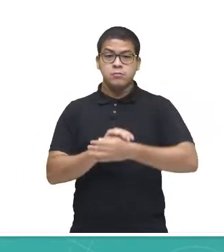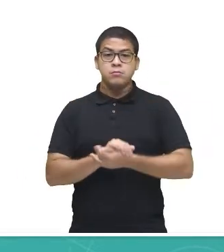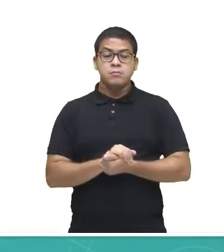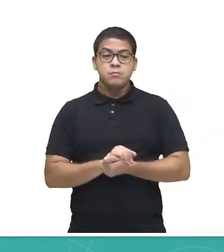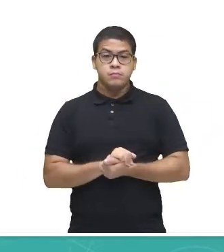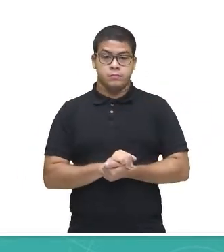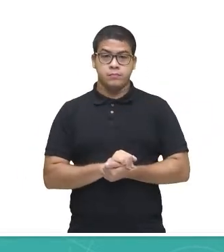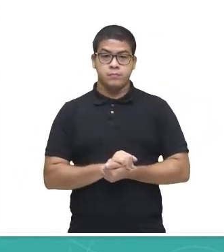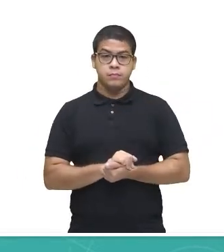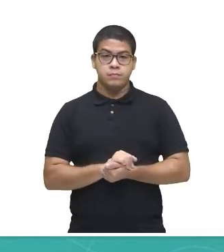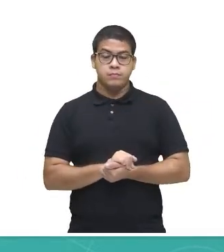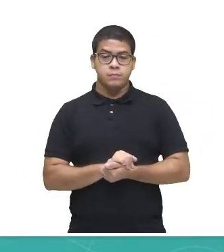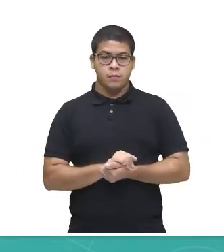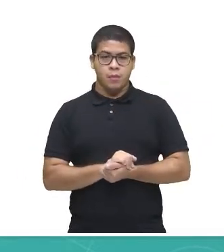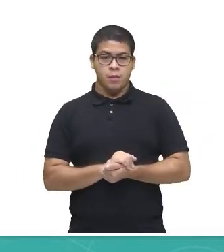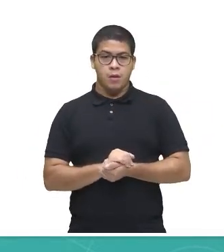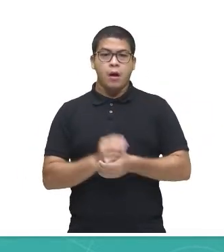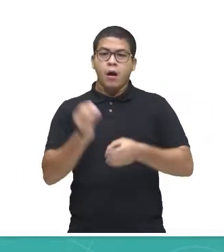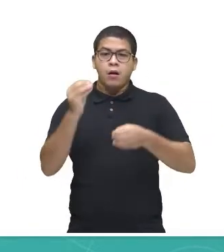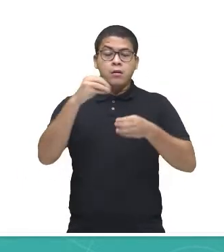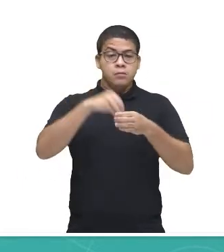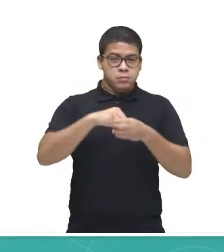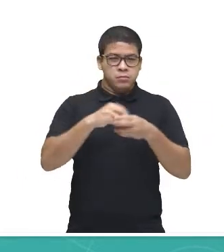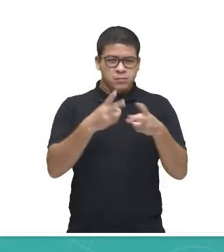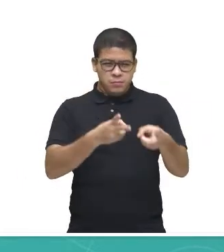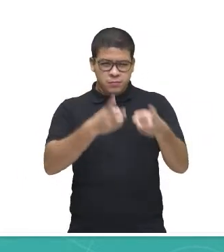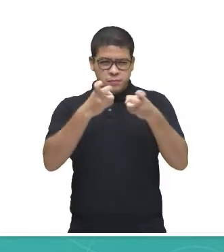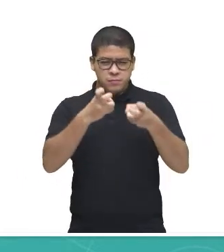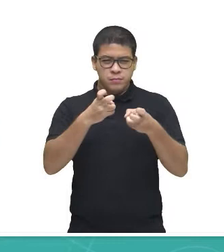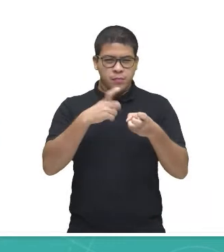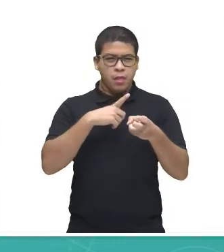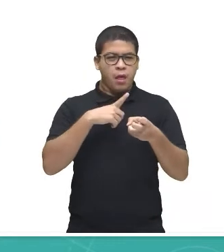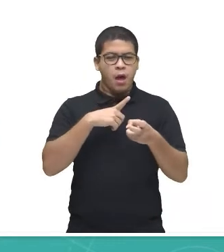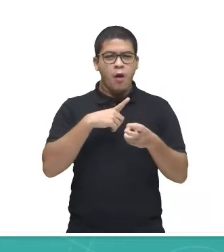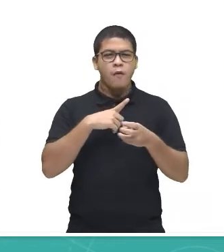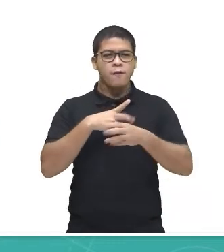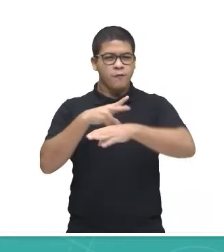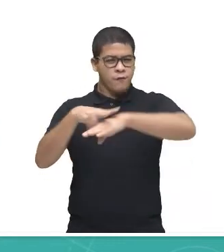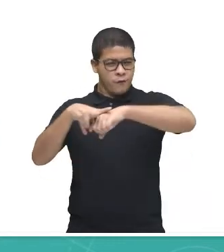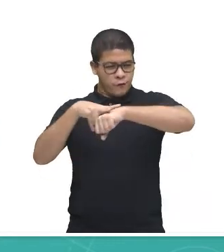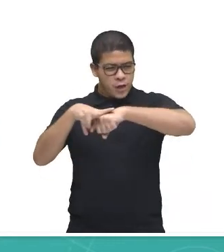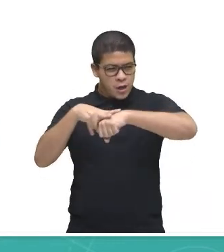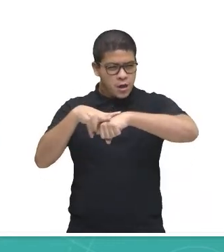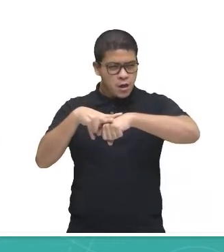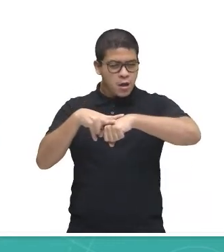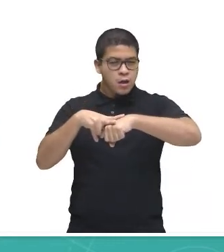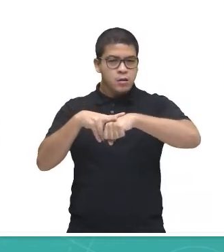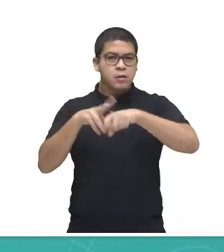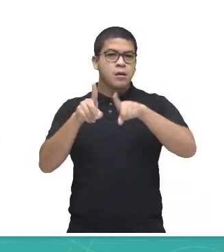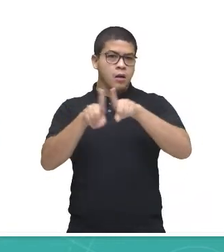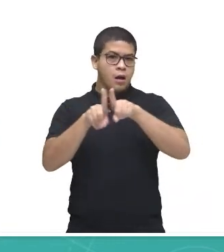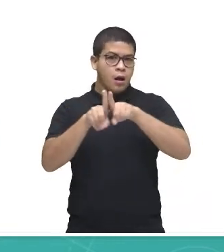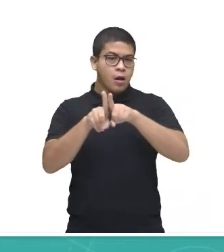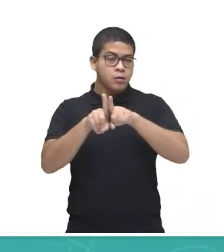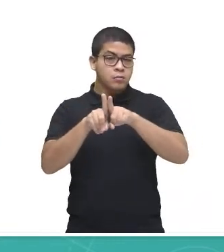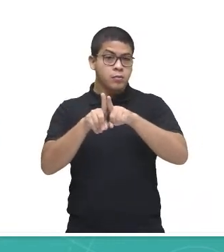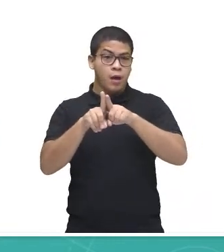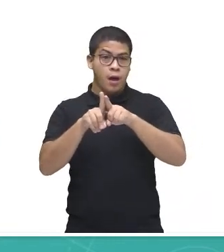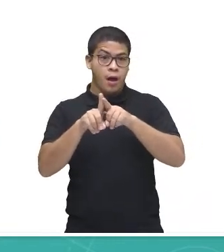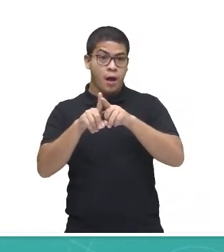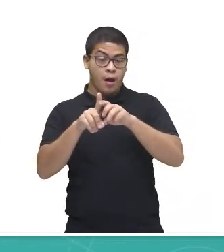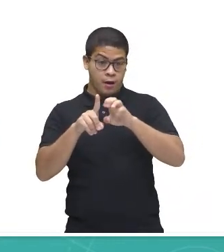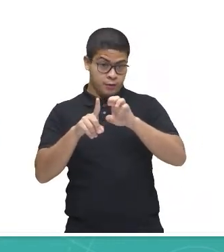colaterais internos, a gente tem esses ângulos em verde, que estão localizados à esquerda da